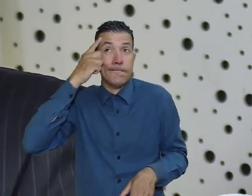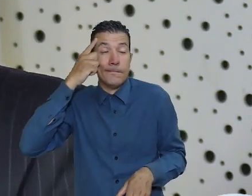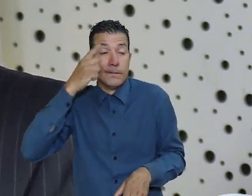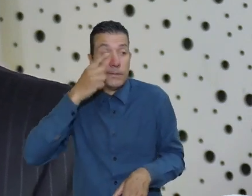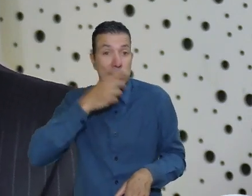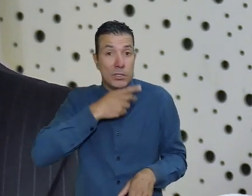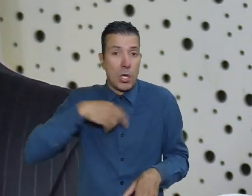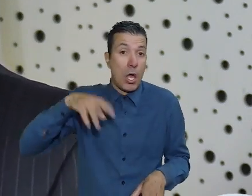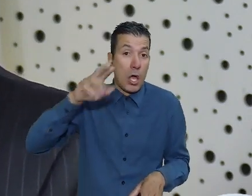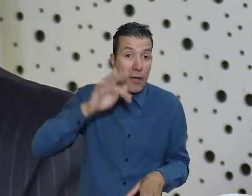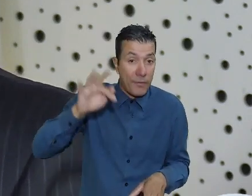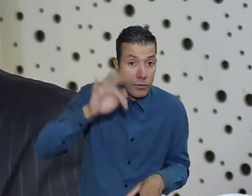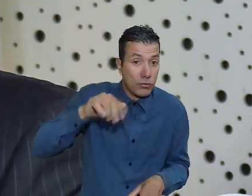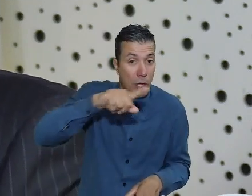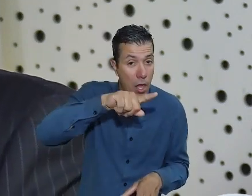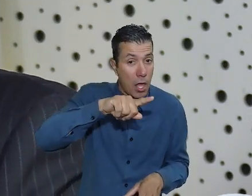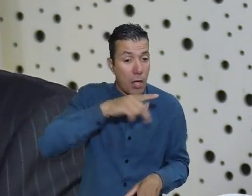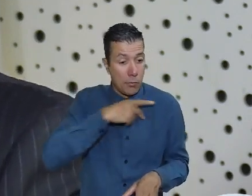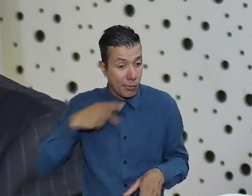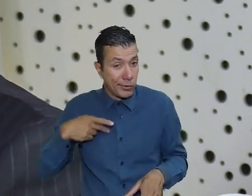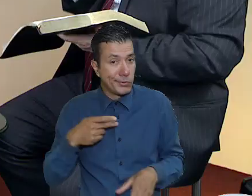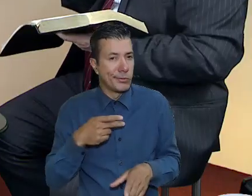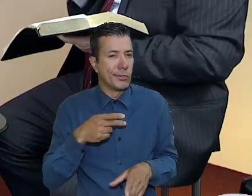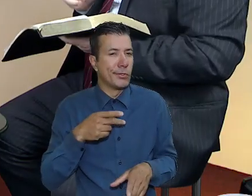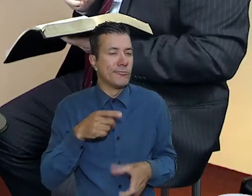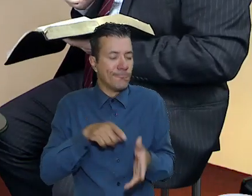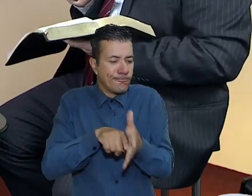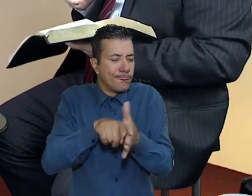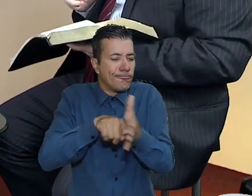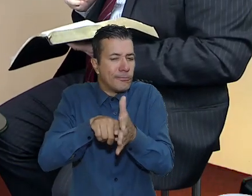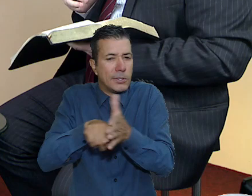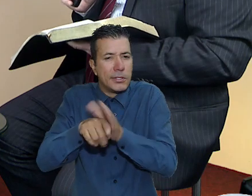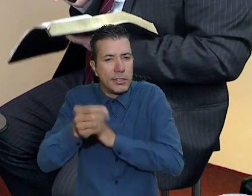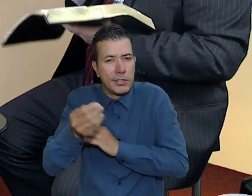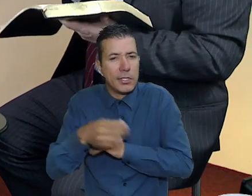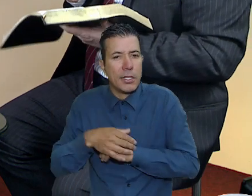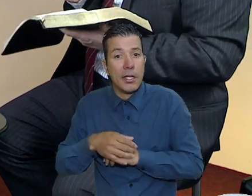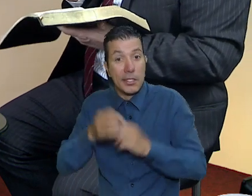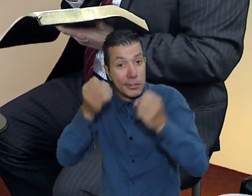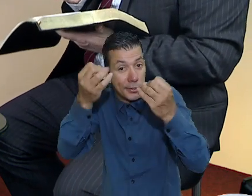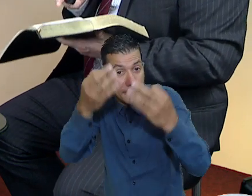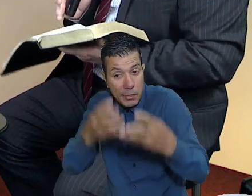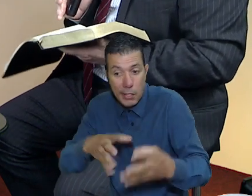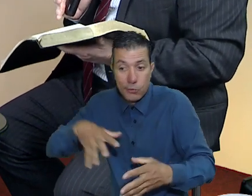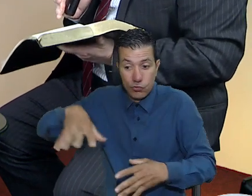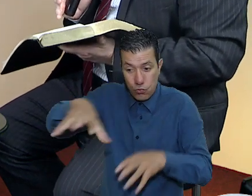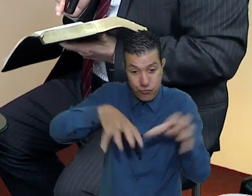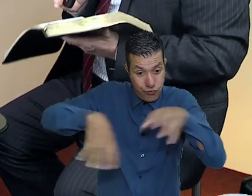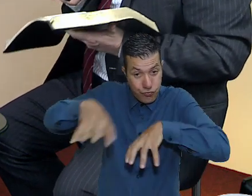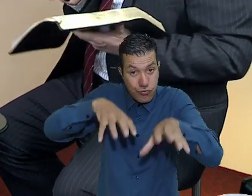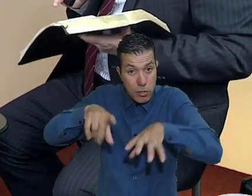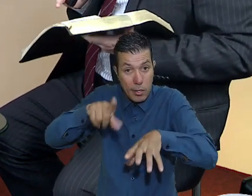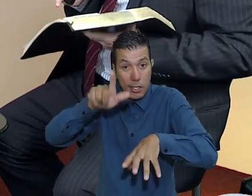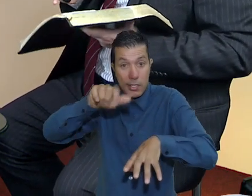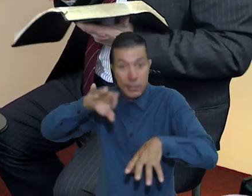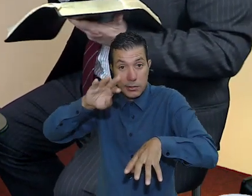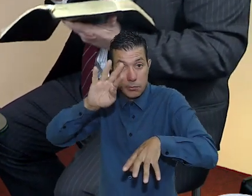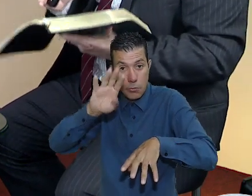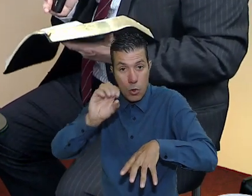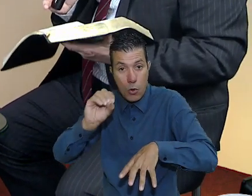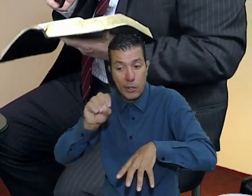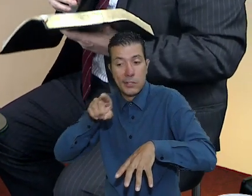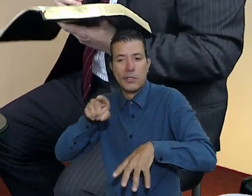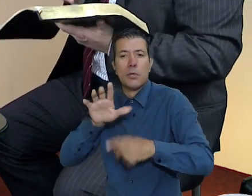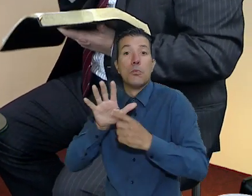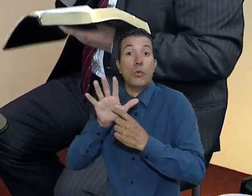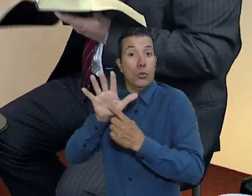acadêmica. Olha só que interessante a observação desse professor, pastor Léo. Ele fala que o terremoto de Lisboa, ele